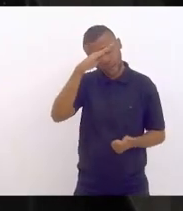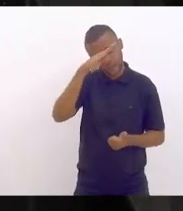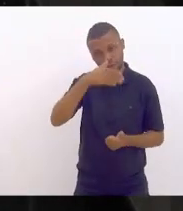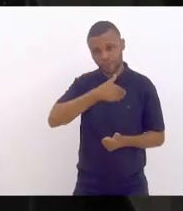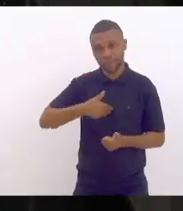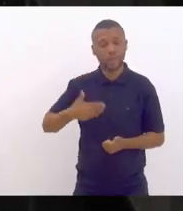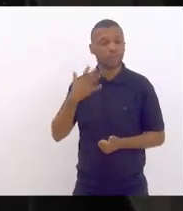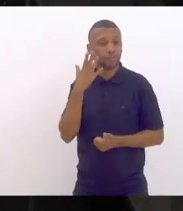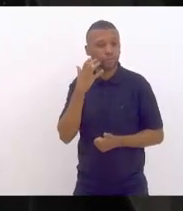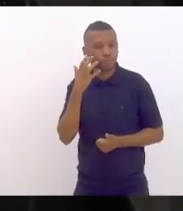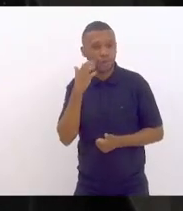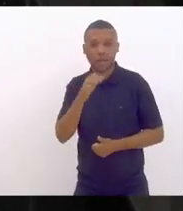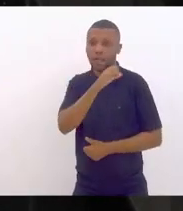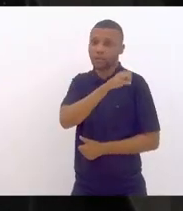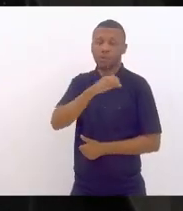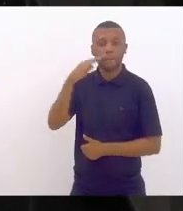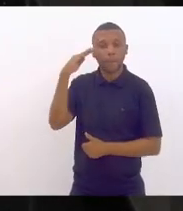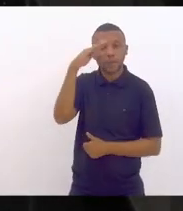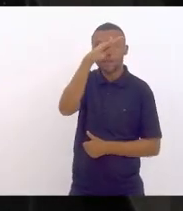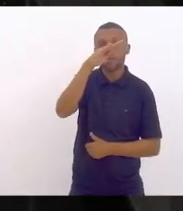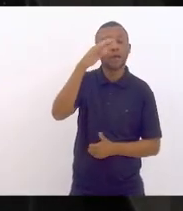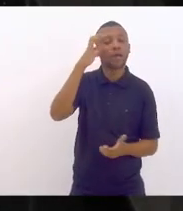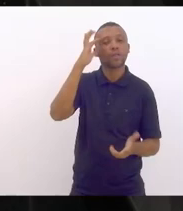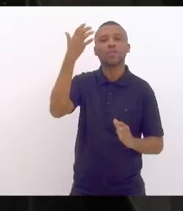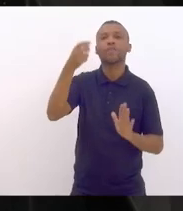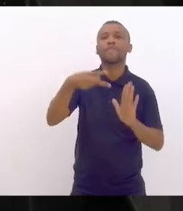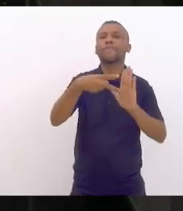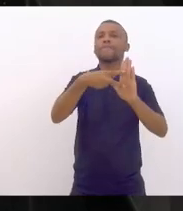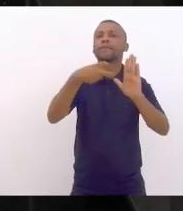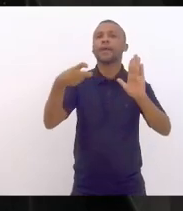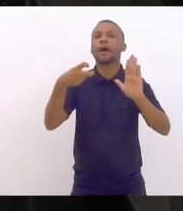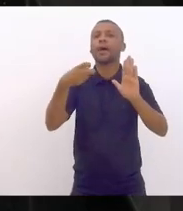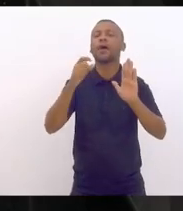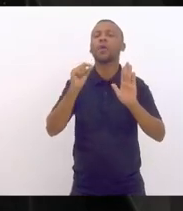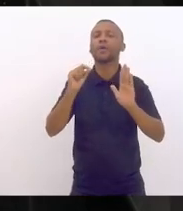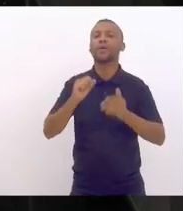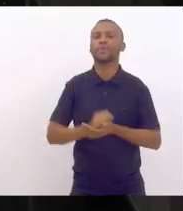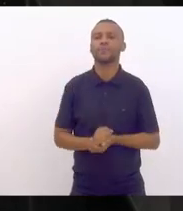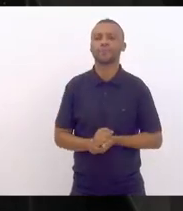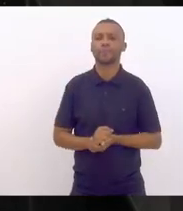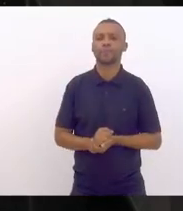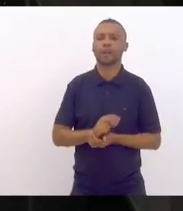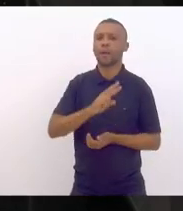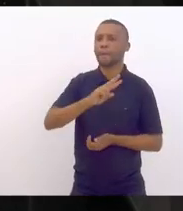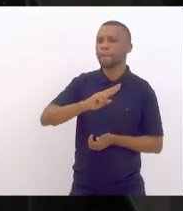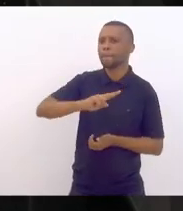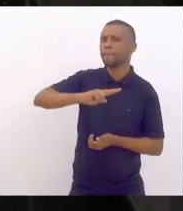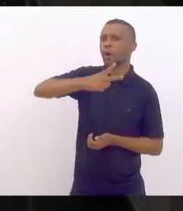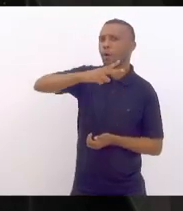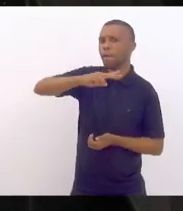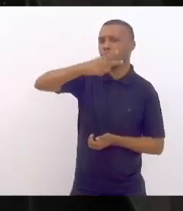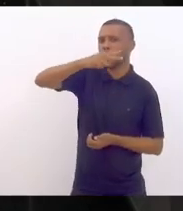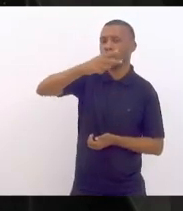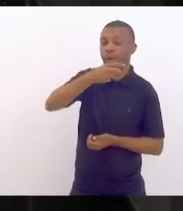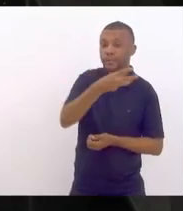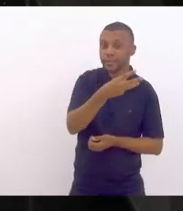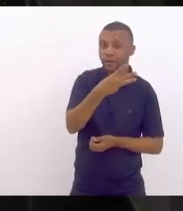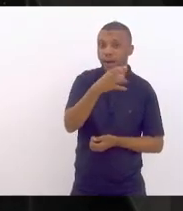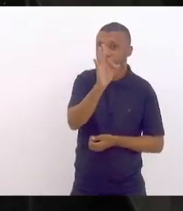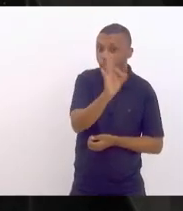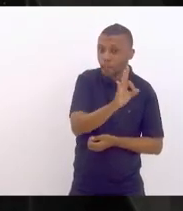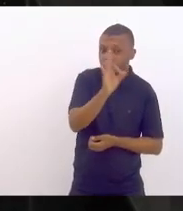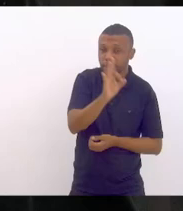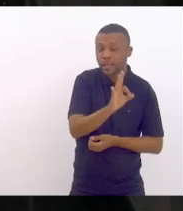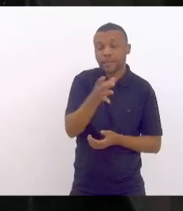no Cláudio Castro aqui no Rio bolsonaro decidiu vetar o aumento né em 30 de 34% Na verdade uma